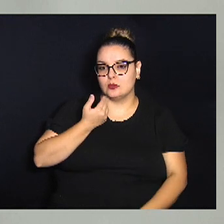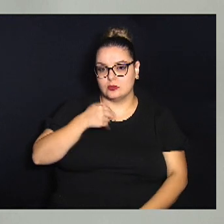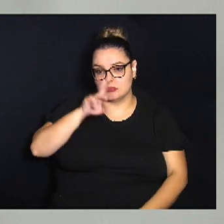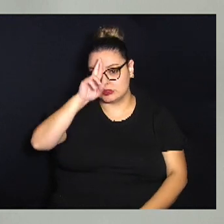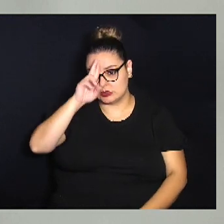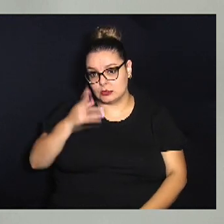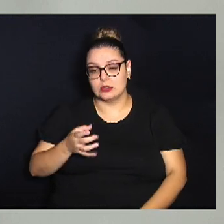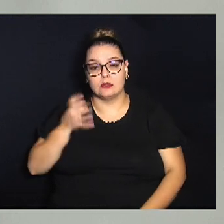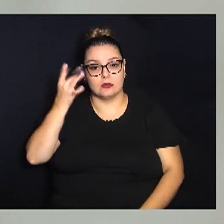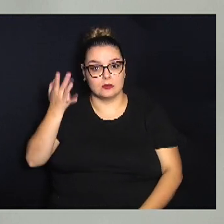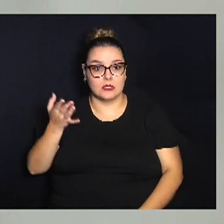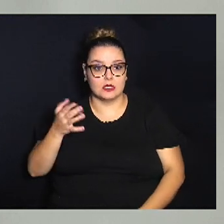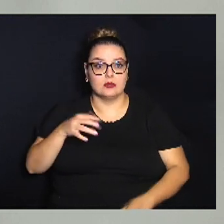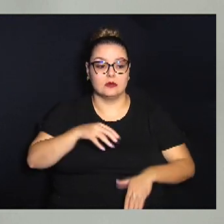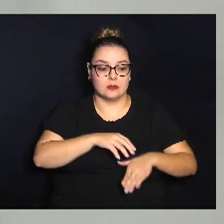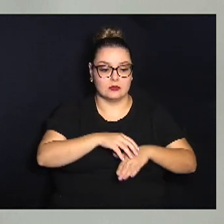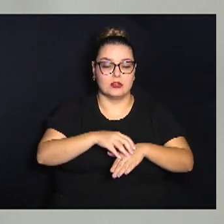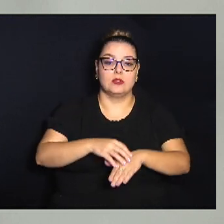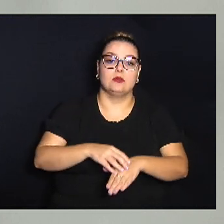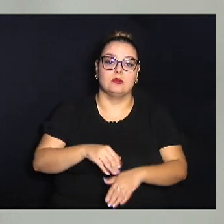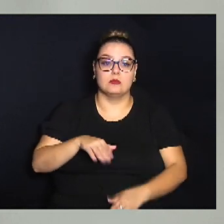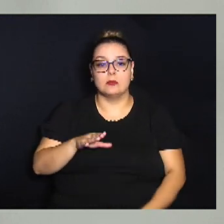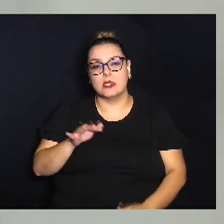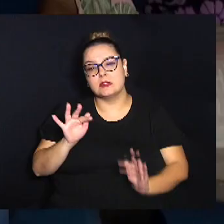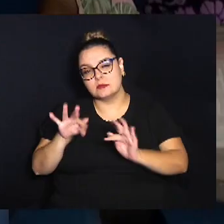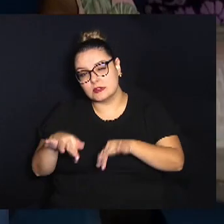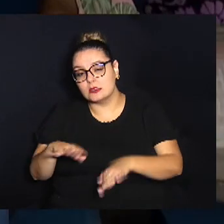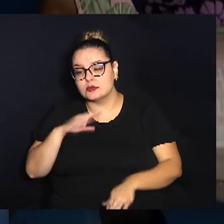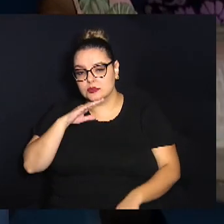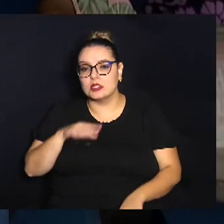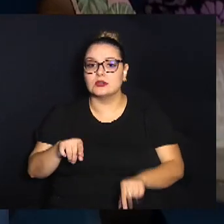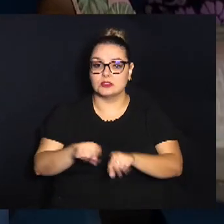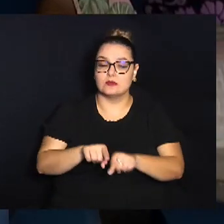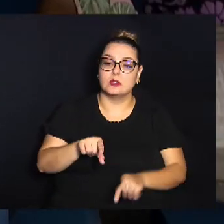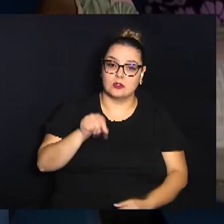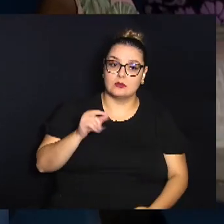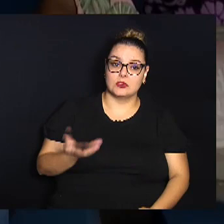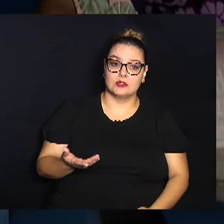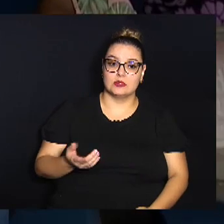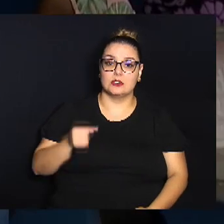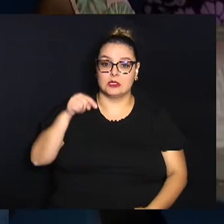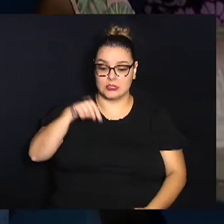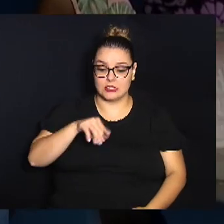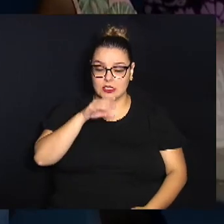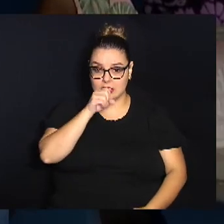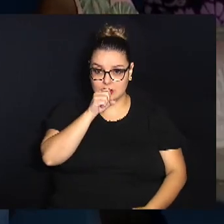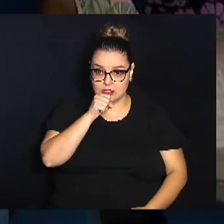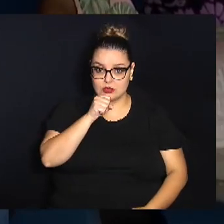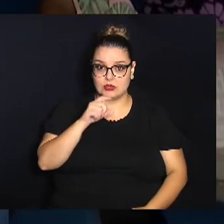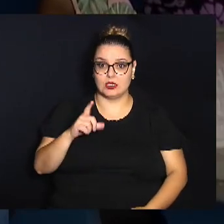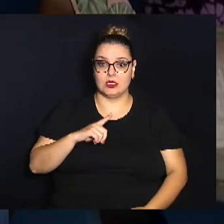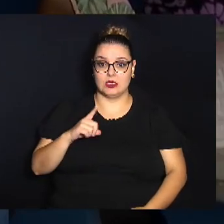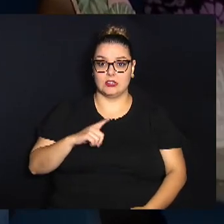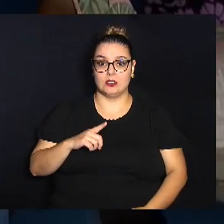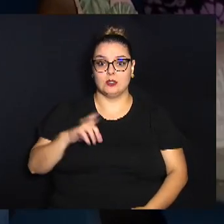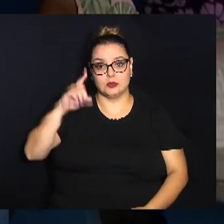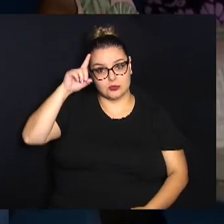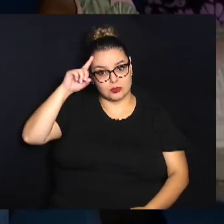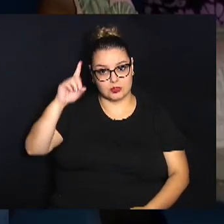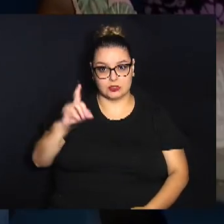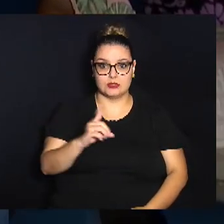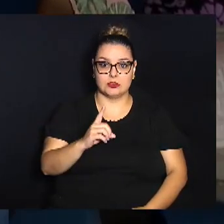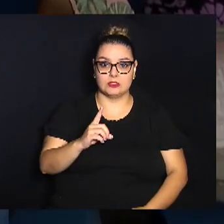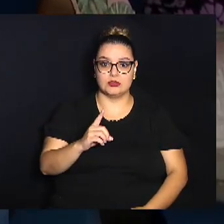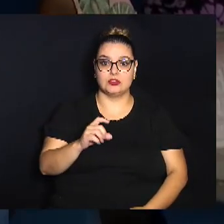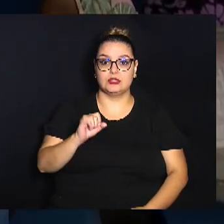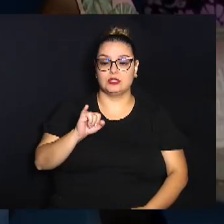esse trânsito dos pais, às vezes mais final de tarde também é uma opção. E neste sábado, que teremos aí o dia D da campanha de